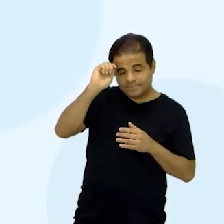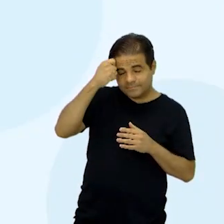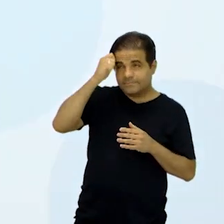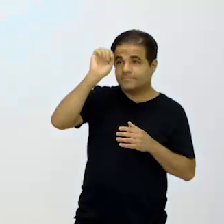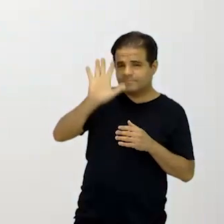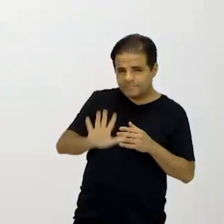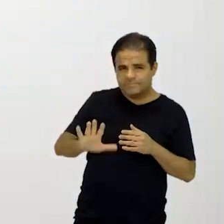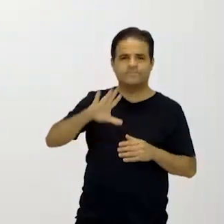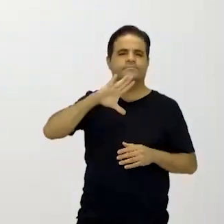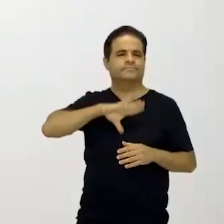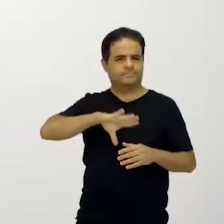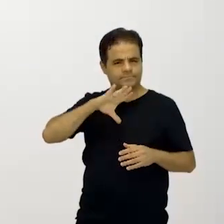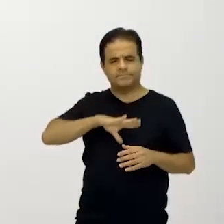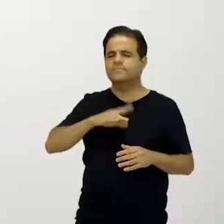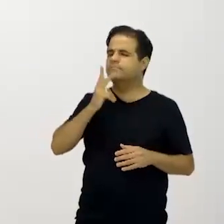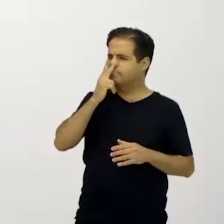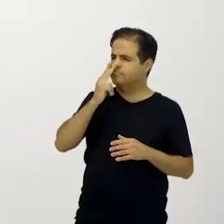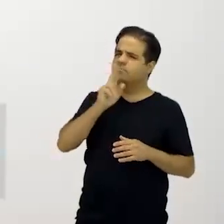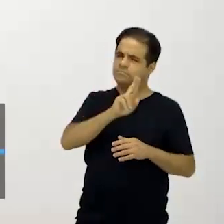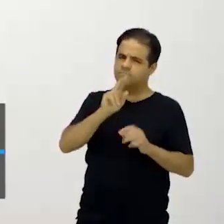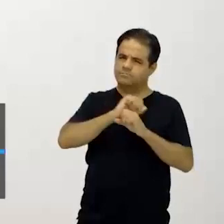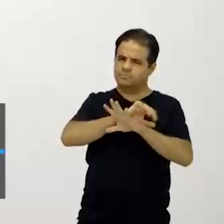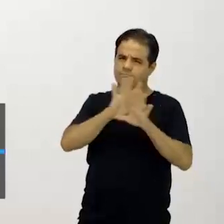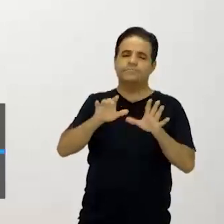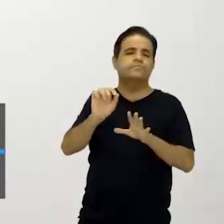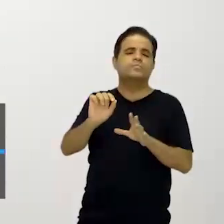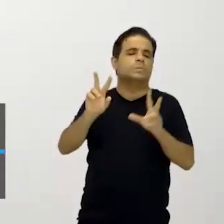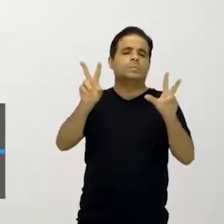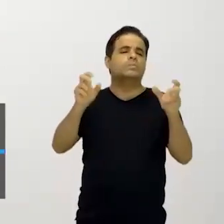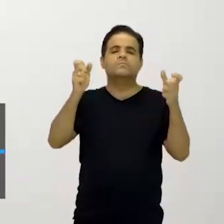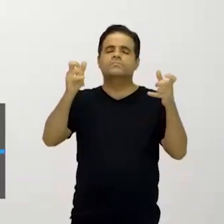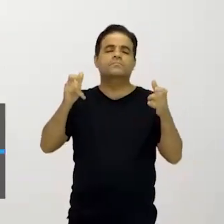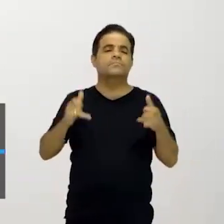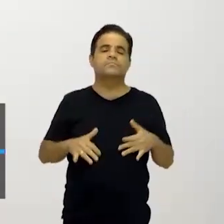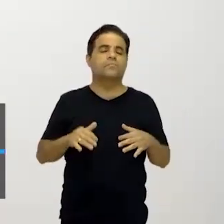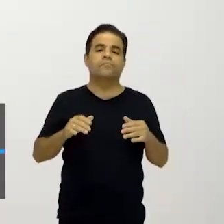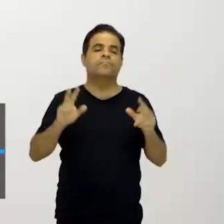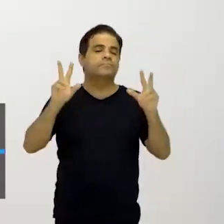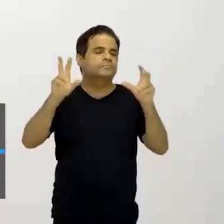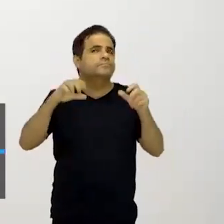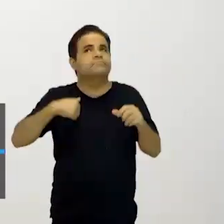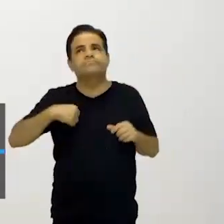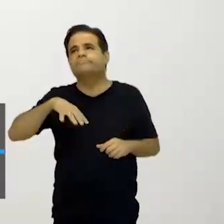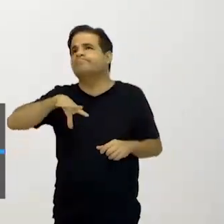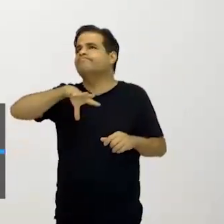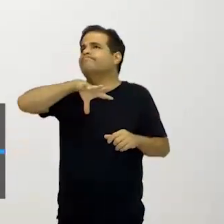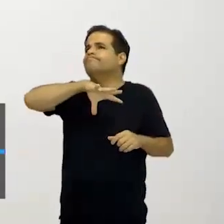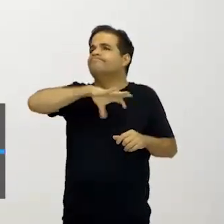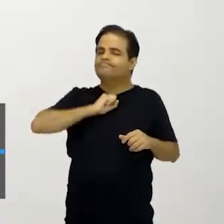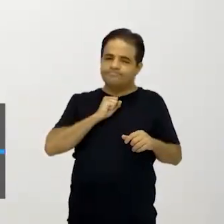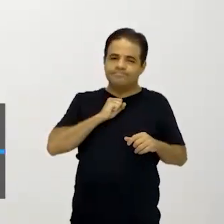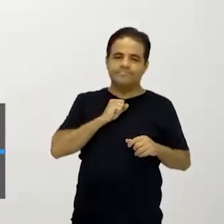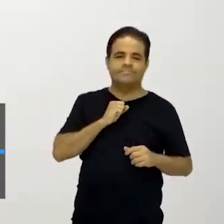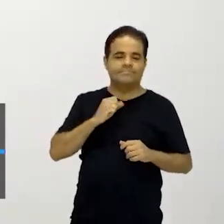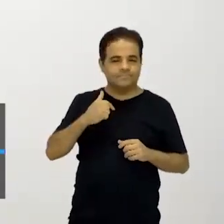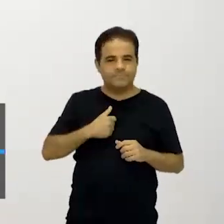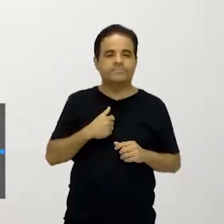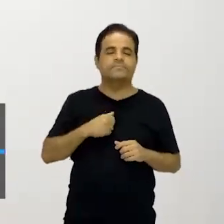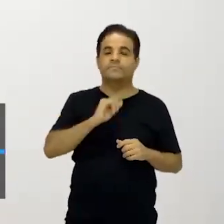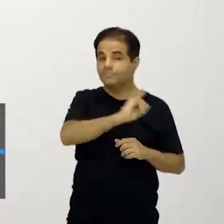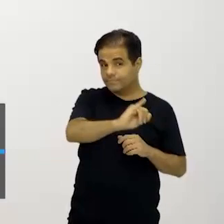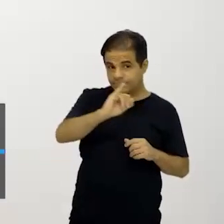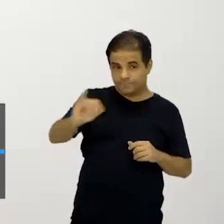pelo nome da aula fica muito claro sobre o que a gente vai falar hoje. É um assunto que eu amo falar, né? Eu costumo dizer para os